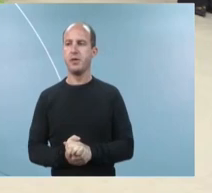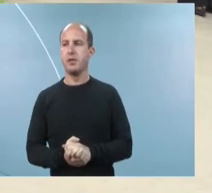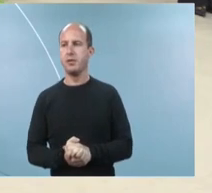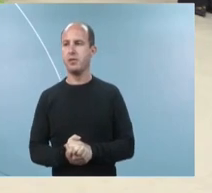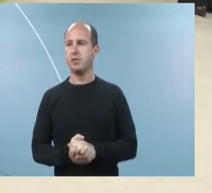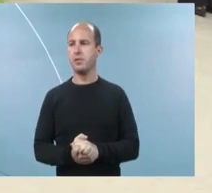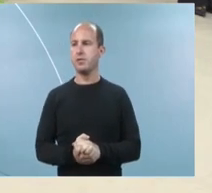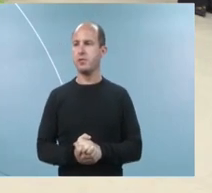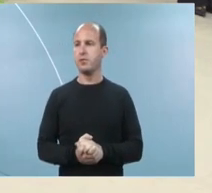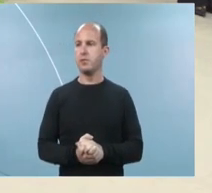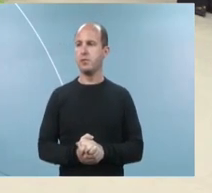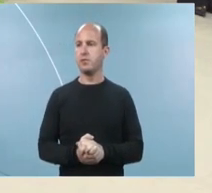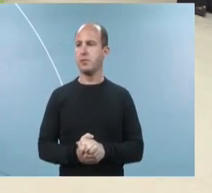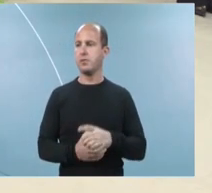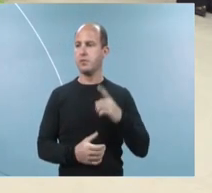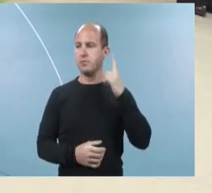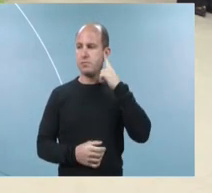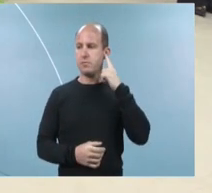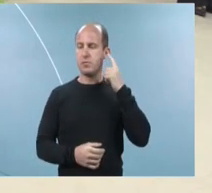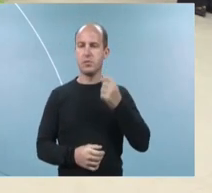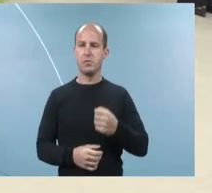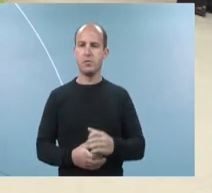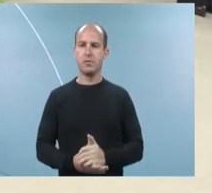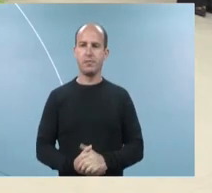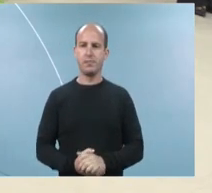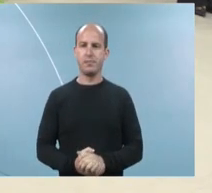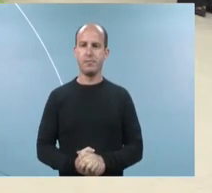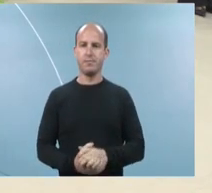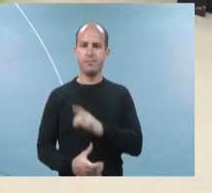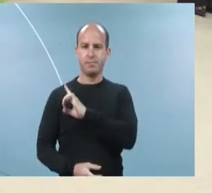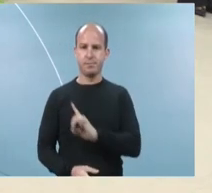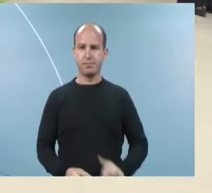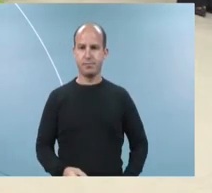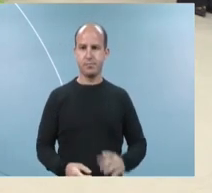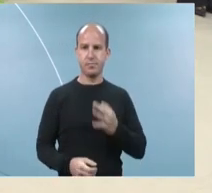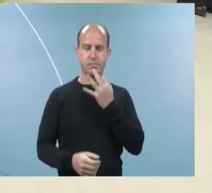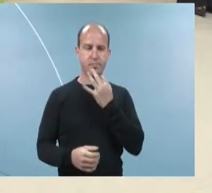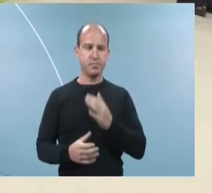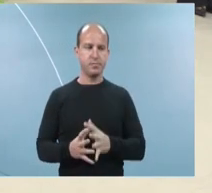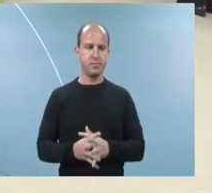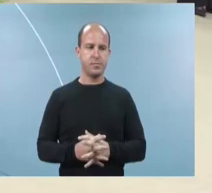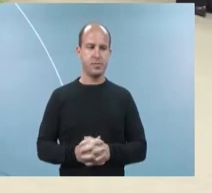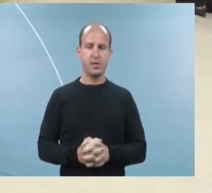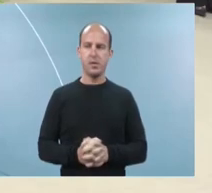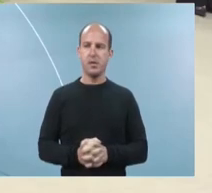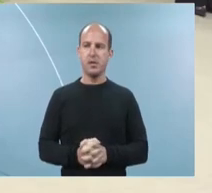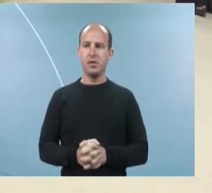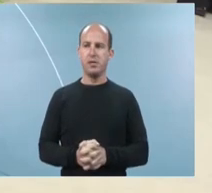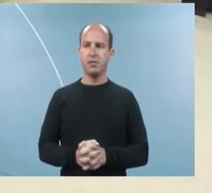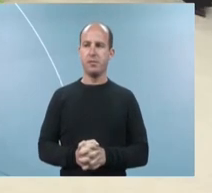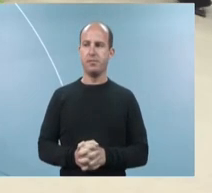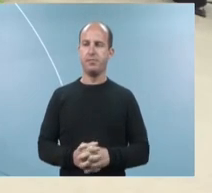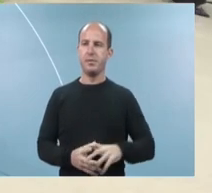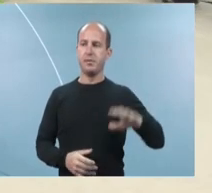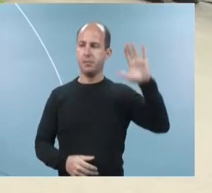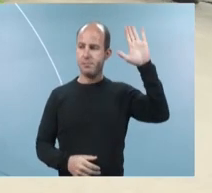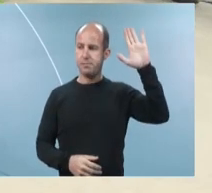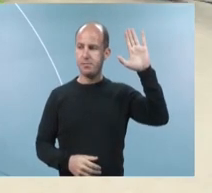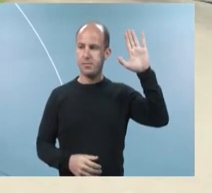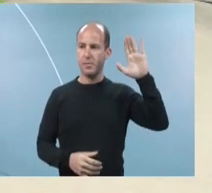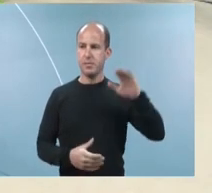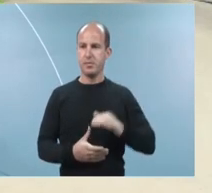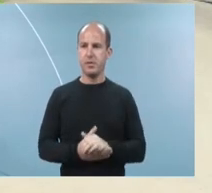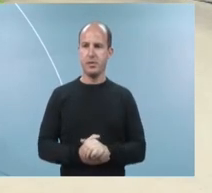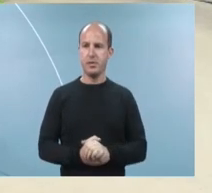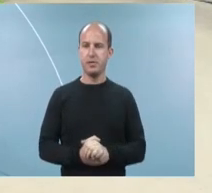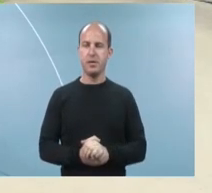Por favor, som. Deputado Francisco. Oi. Senhor presidente, pela ordem, eu queria pedir